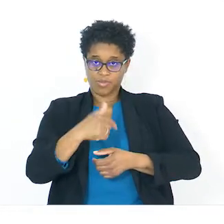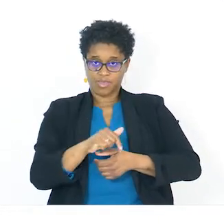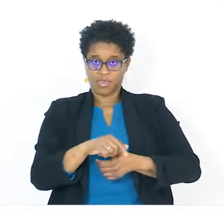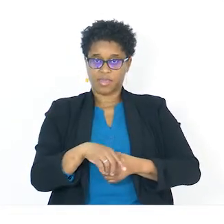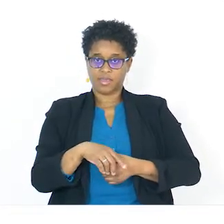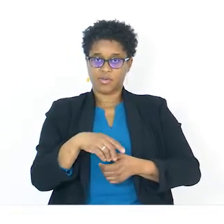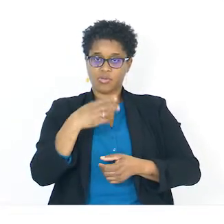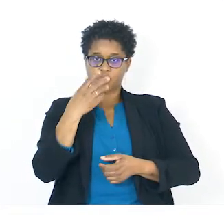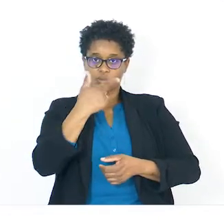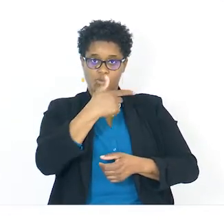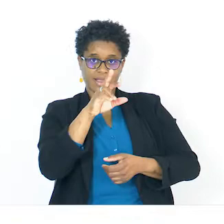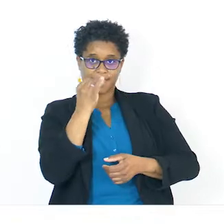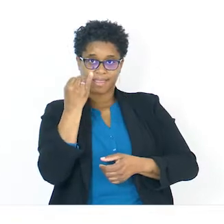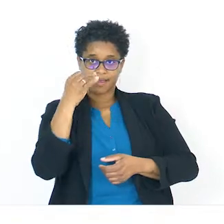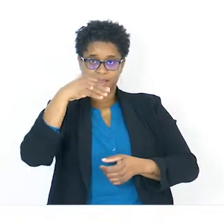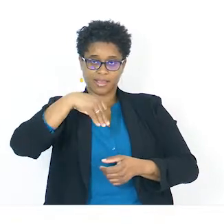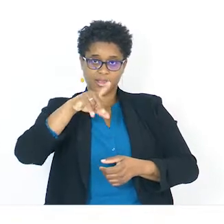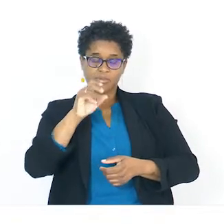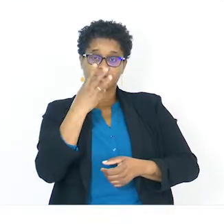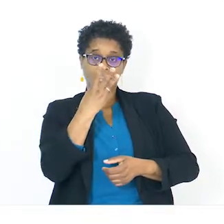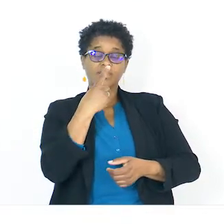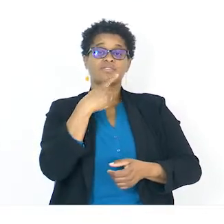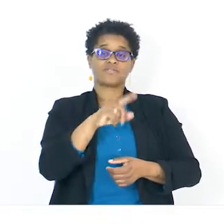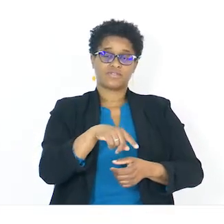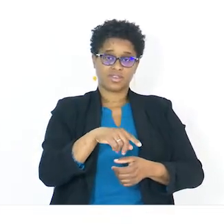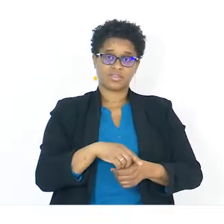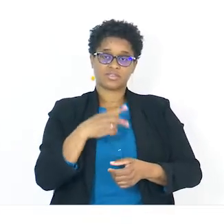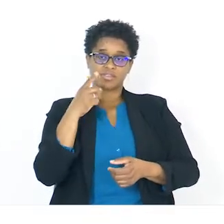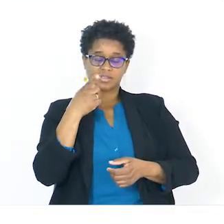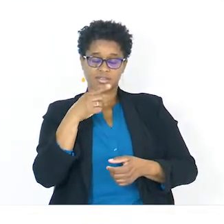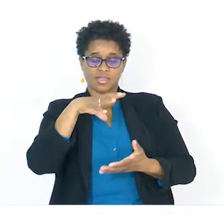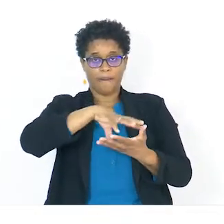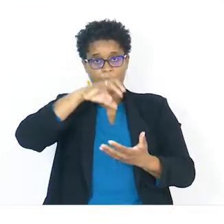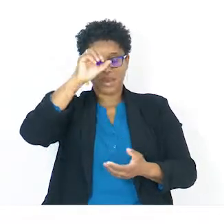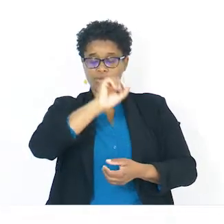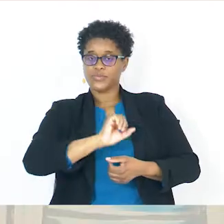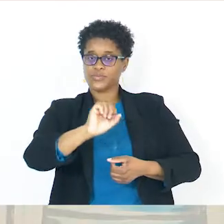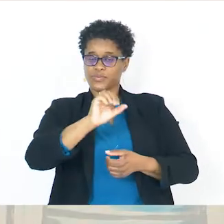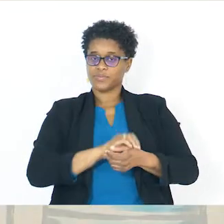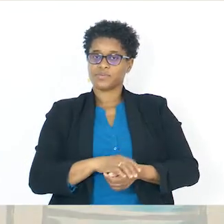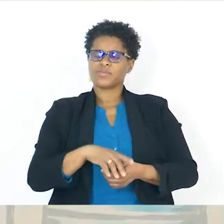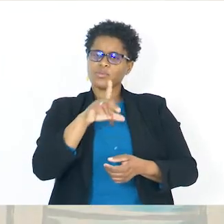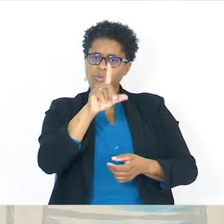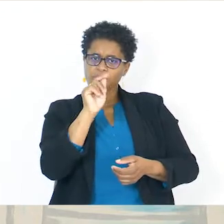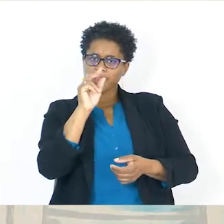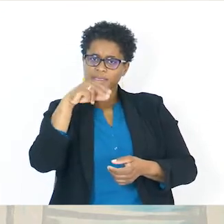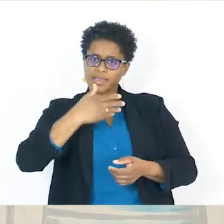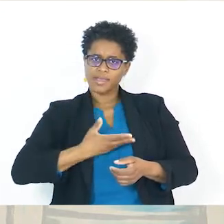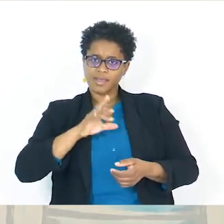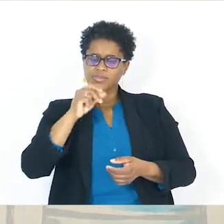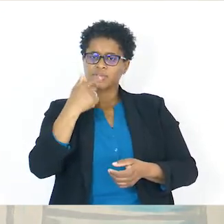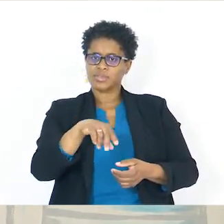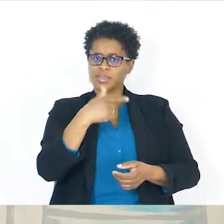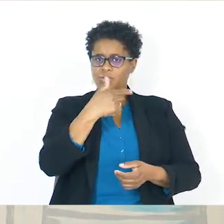eu tenho o triplo, ou seja, 3 vezes das tuas peras. O Leandro tem